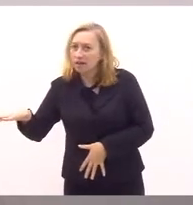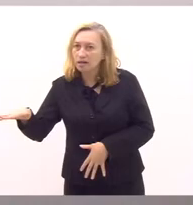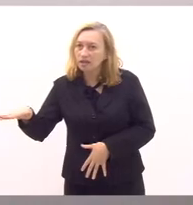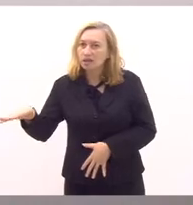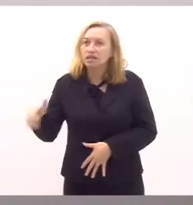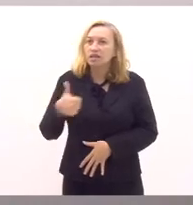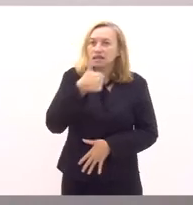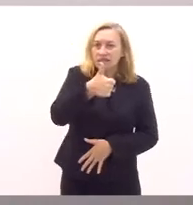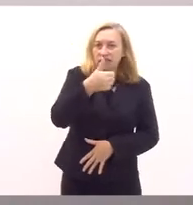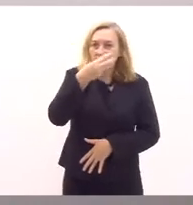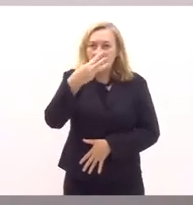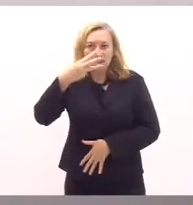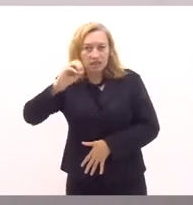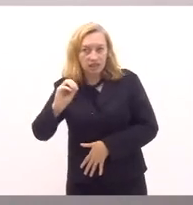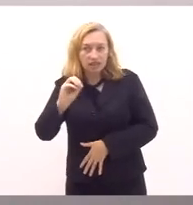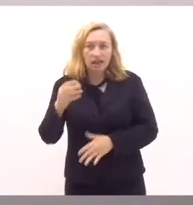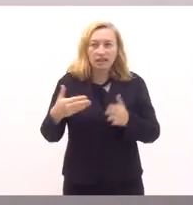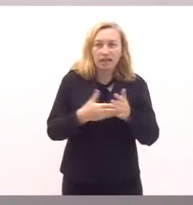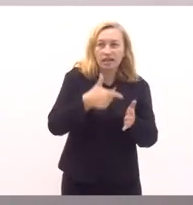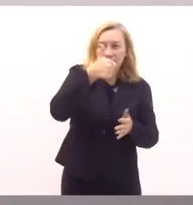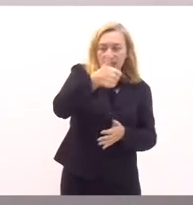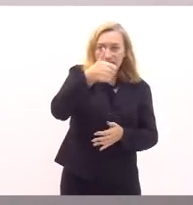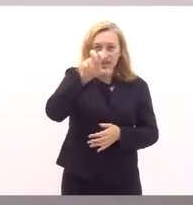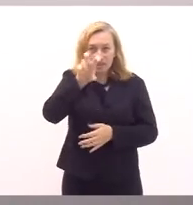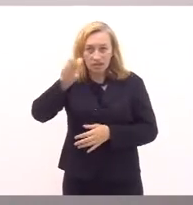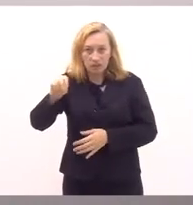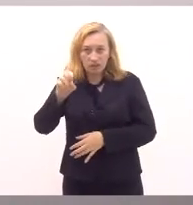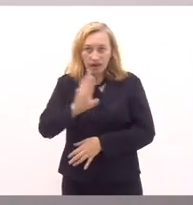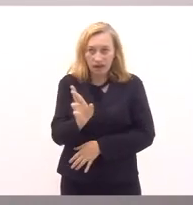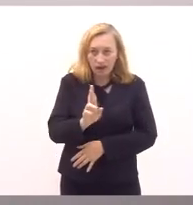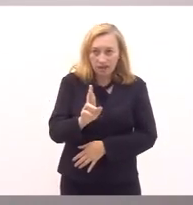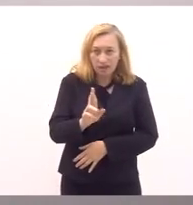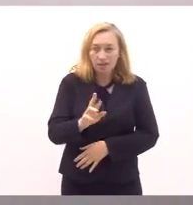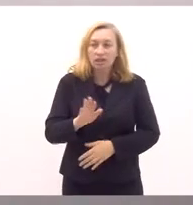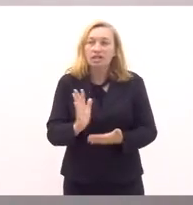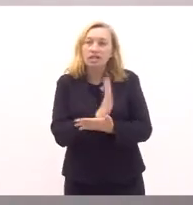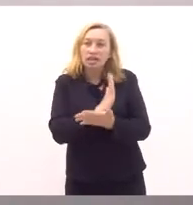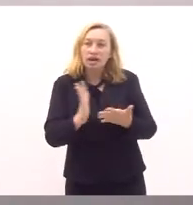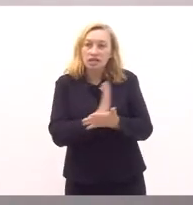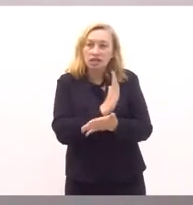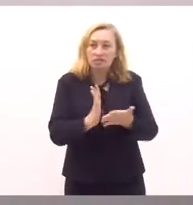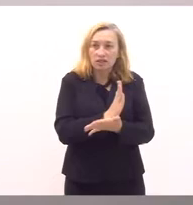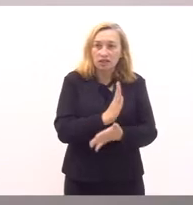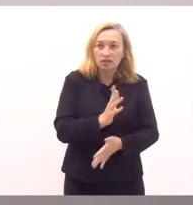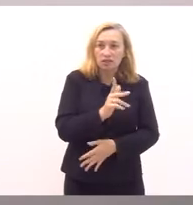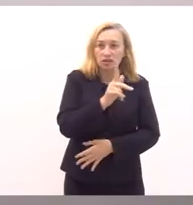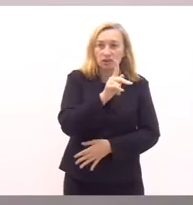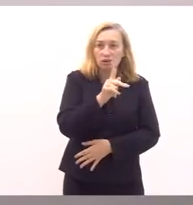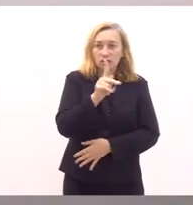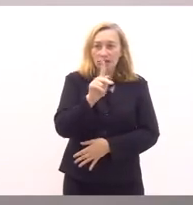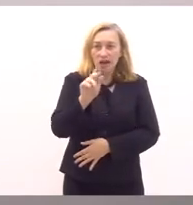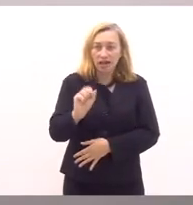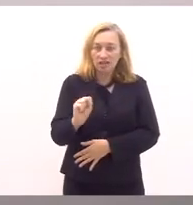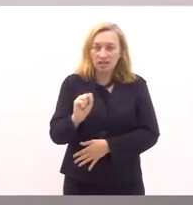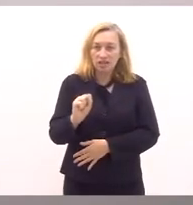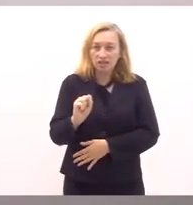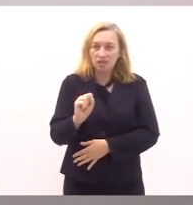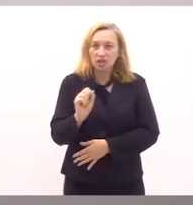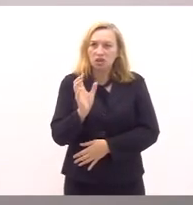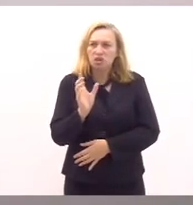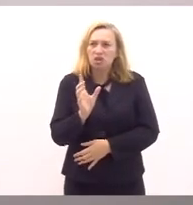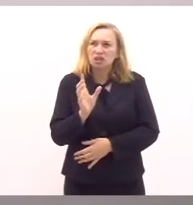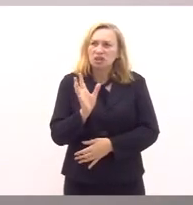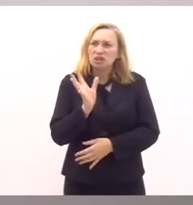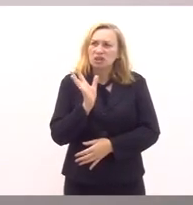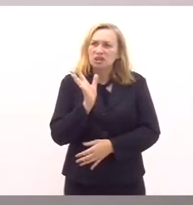você 130 falar. A R$150. E às vezes o botijão não dura nem o mês todo, né?